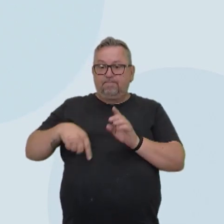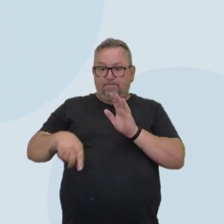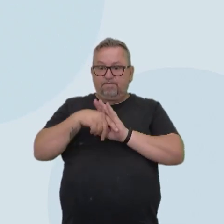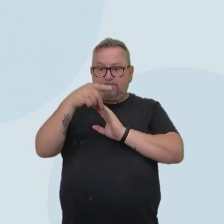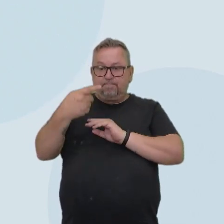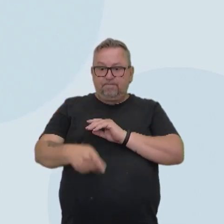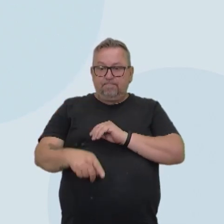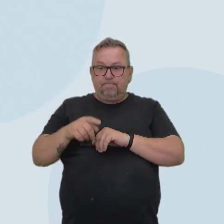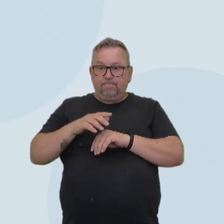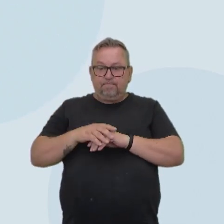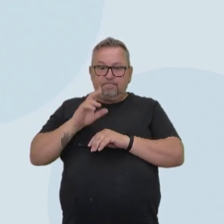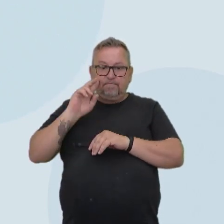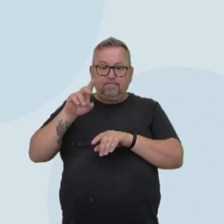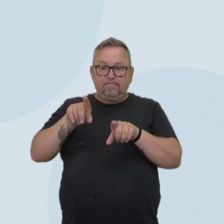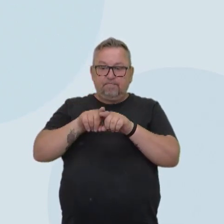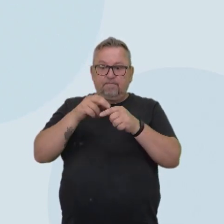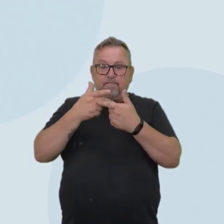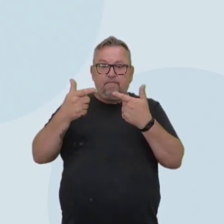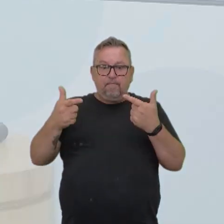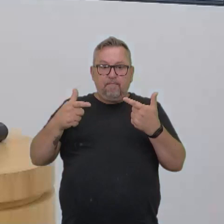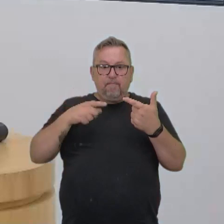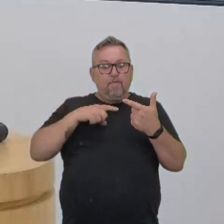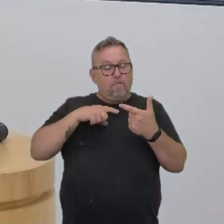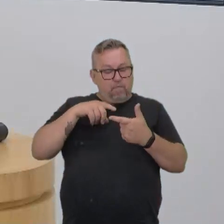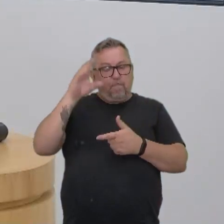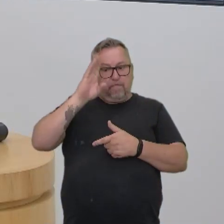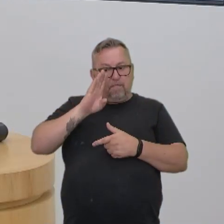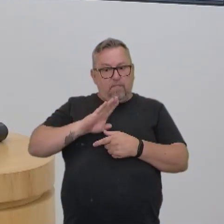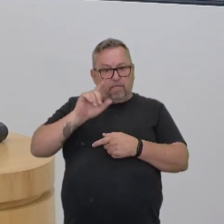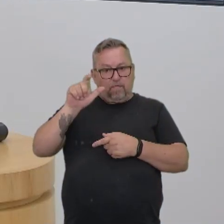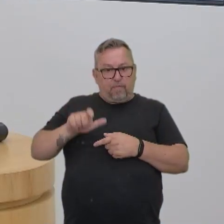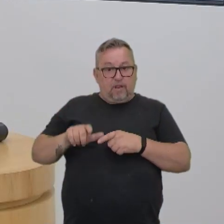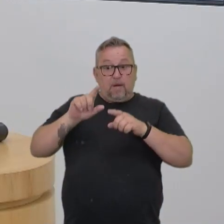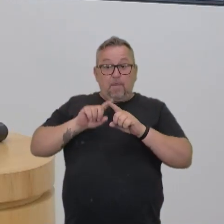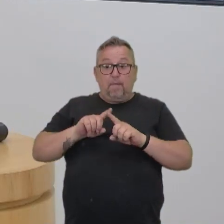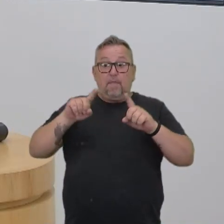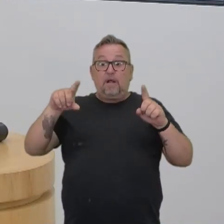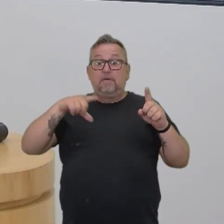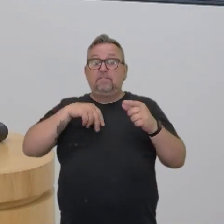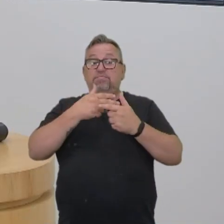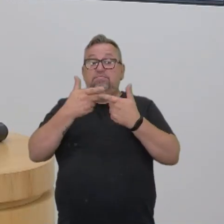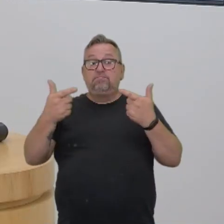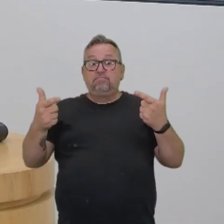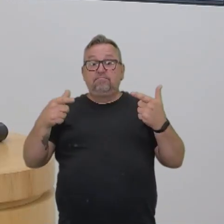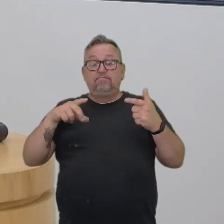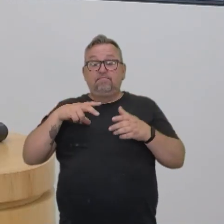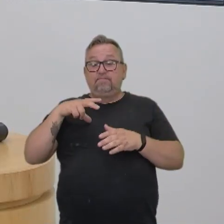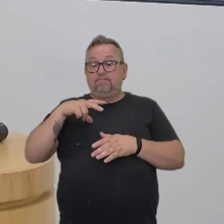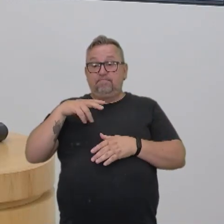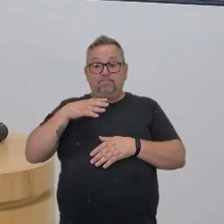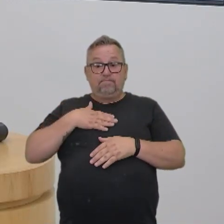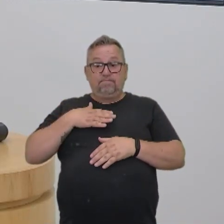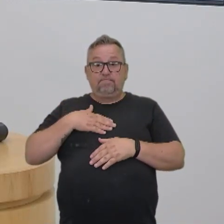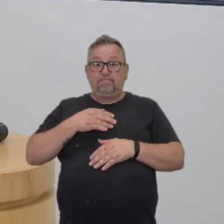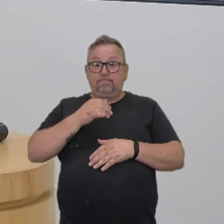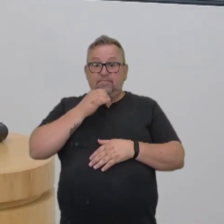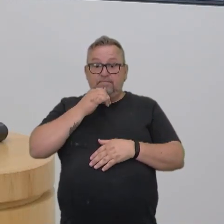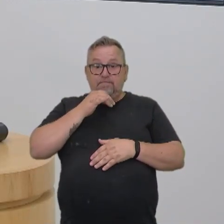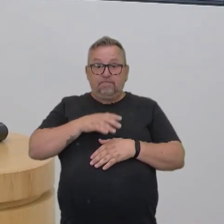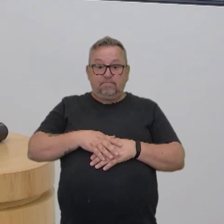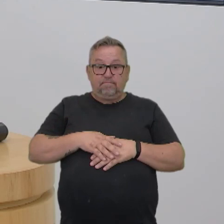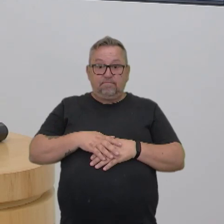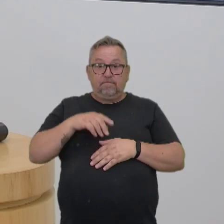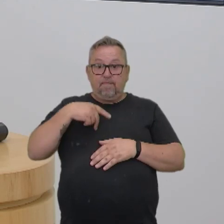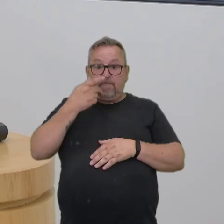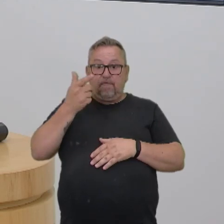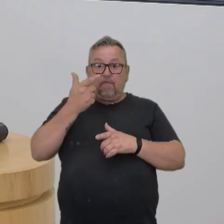eu compartilho certas coisas enquanto brasileira. Mas existem coisas que são particulares minhas. Por exemplo, essa fala que eu